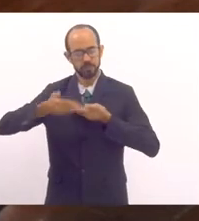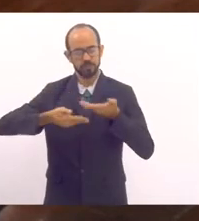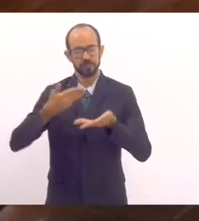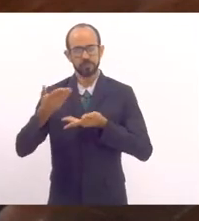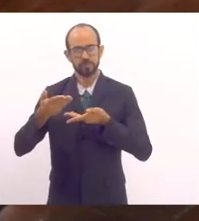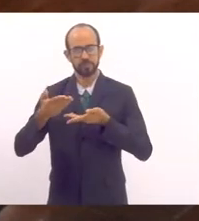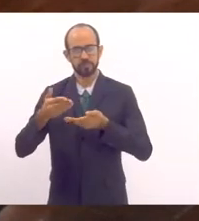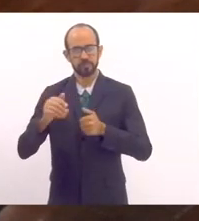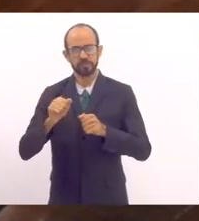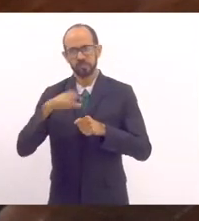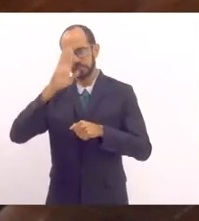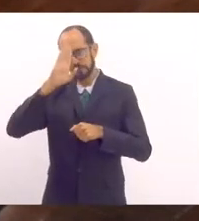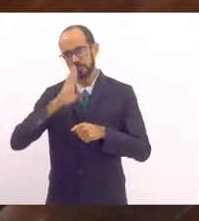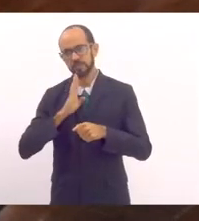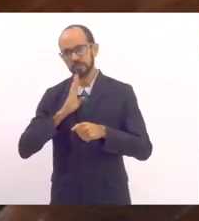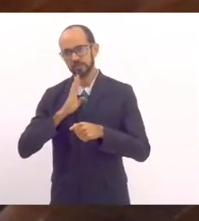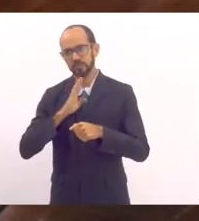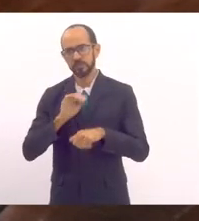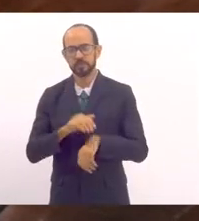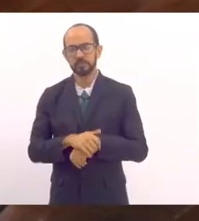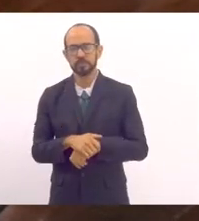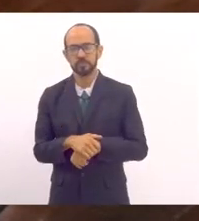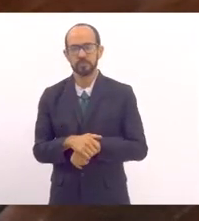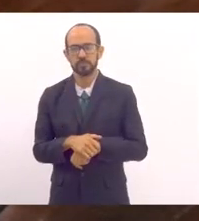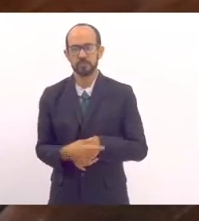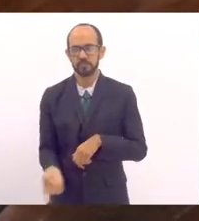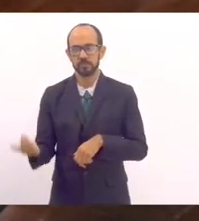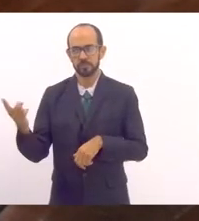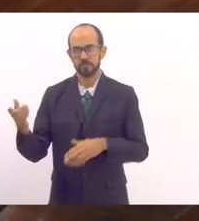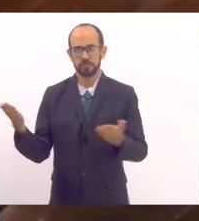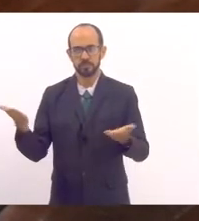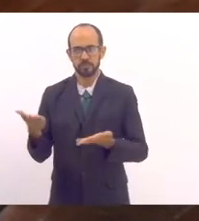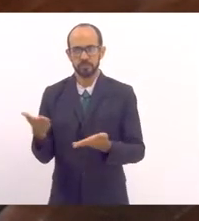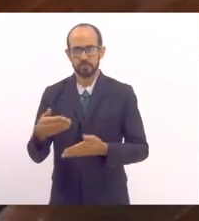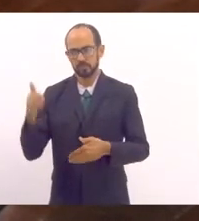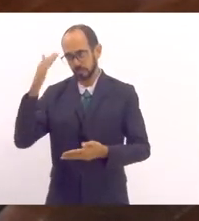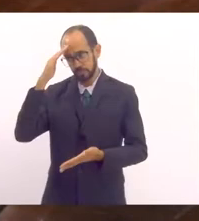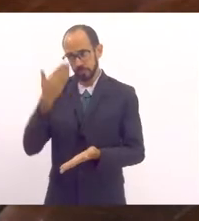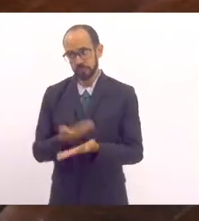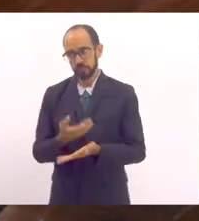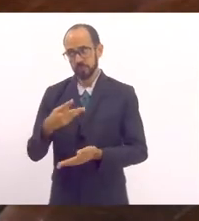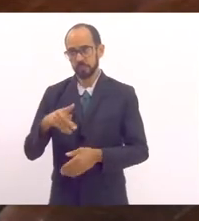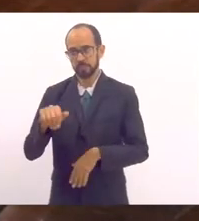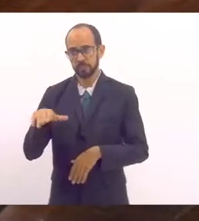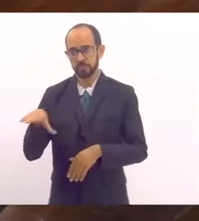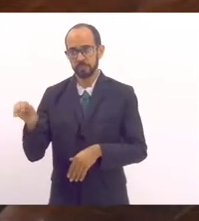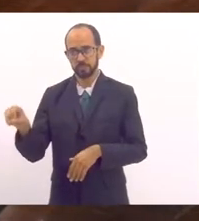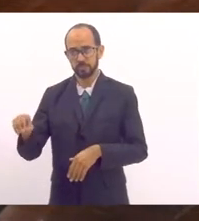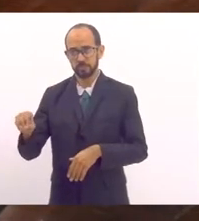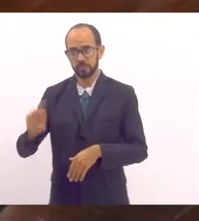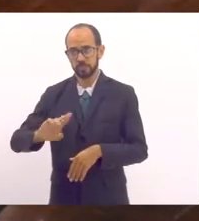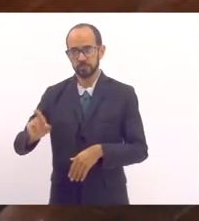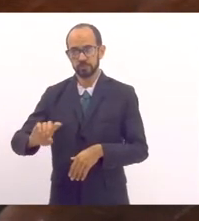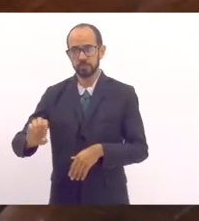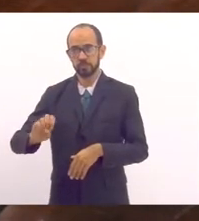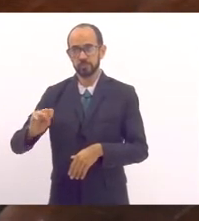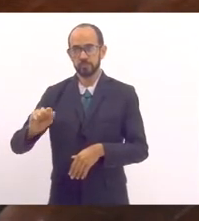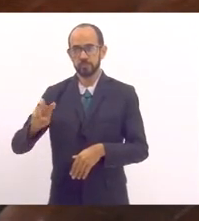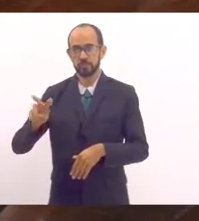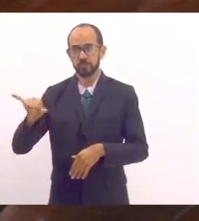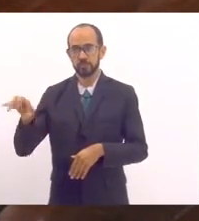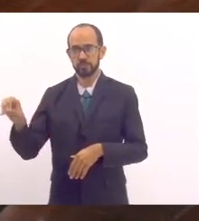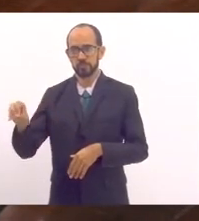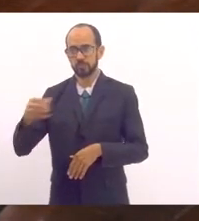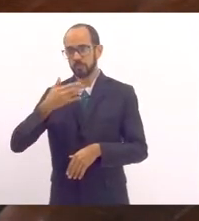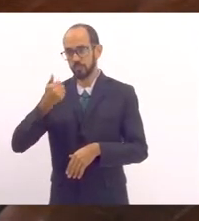muito gratuita, né? E ele hoje, acho que acredito, tá, Paulo? Que o Sávio, não é que ele seja melhor ou pior do que ninguém, mas o